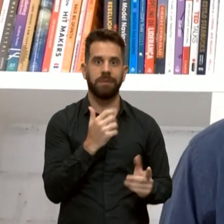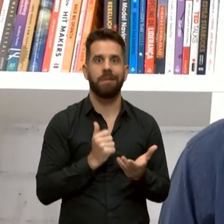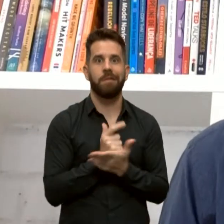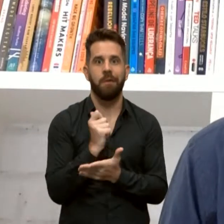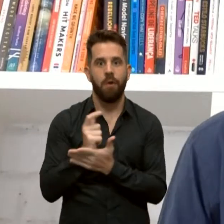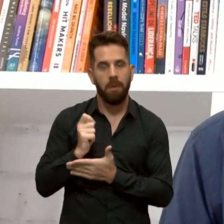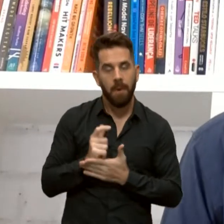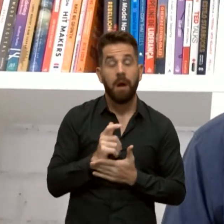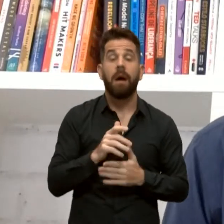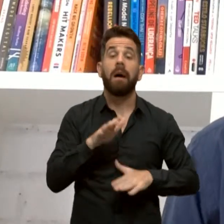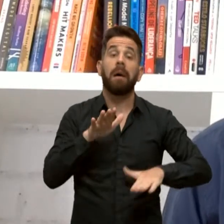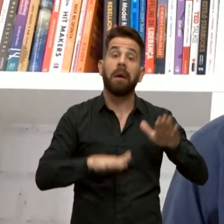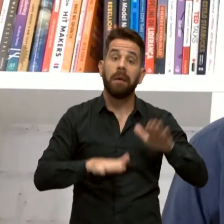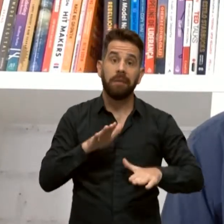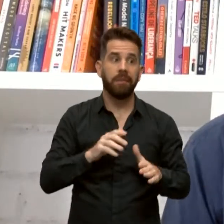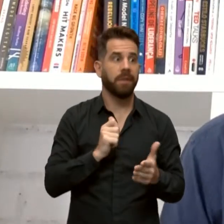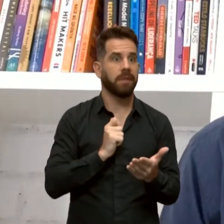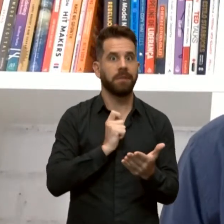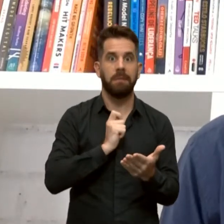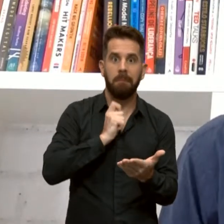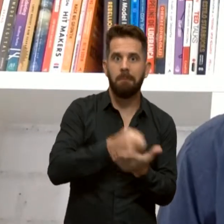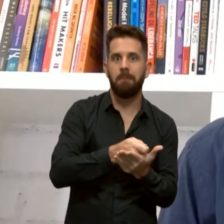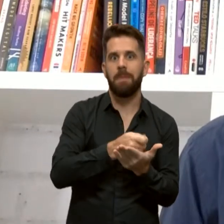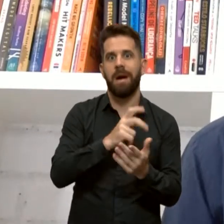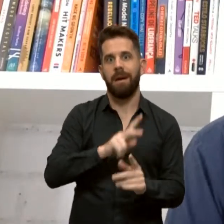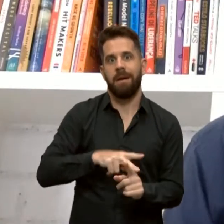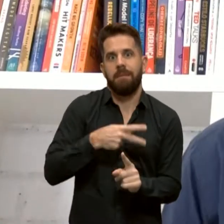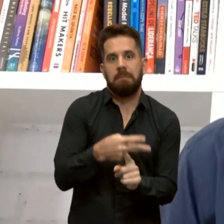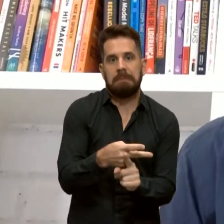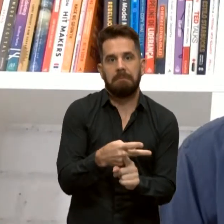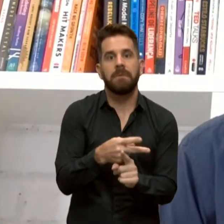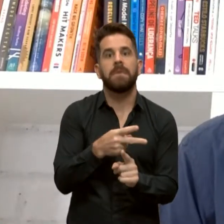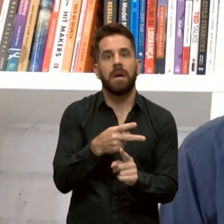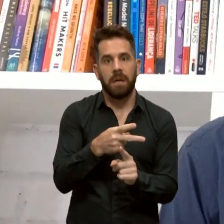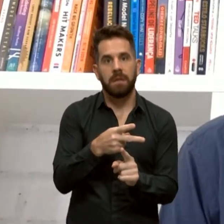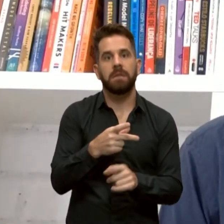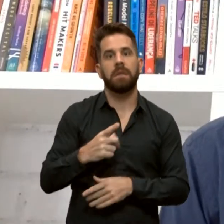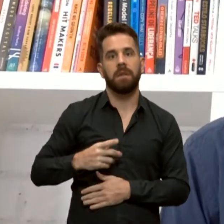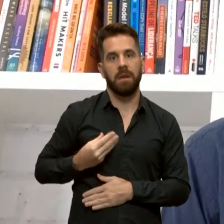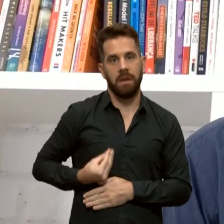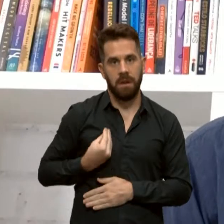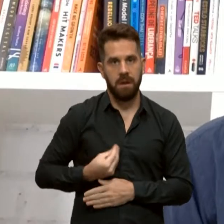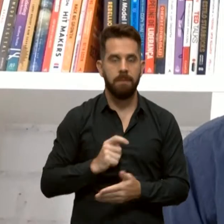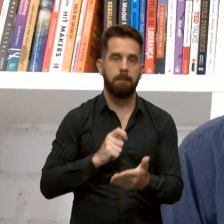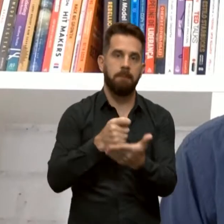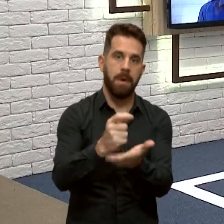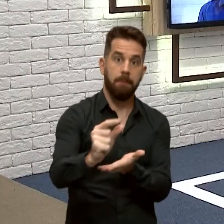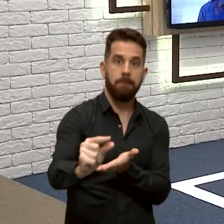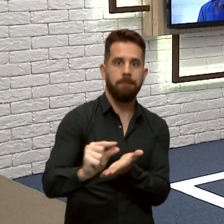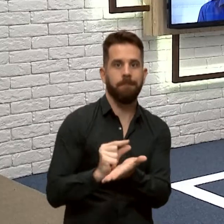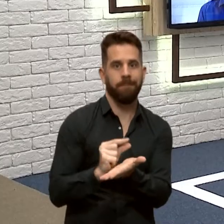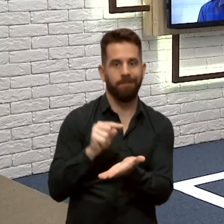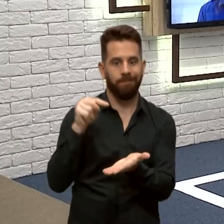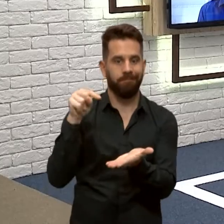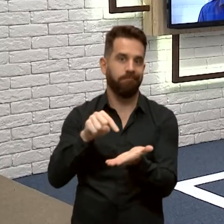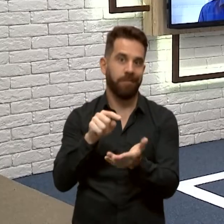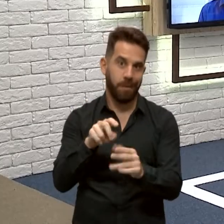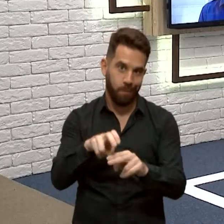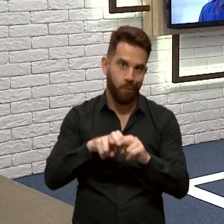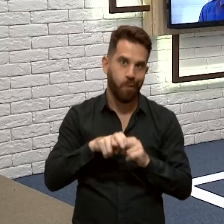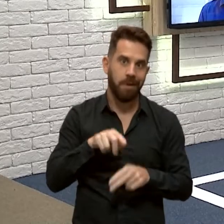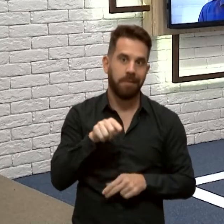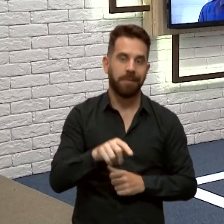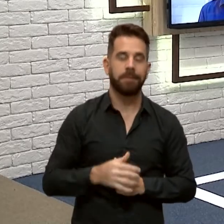as pessoas compram mais, pagam mais pelos produtos para ter o cashback. Uhum. Professor Marcos,